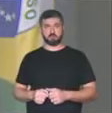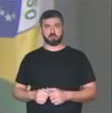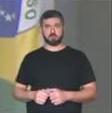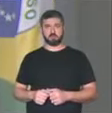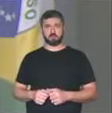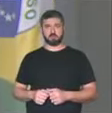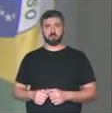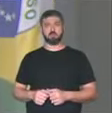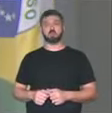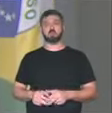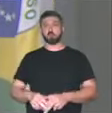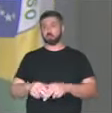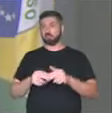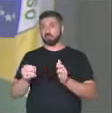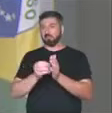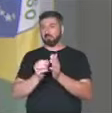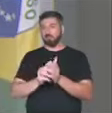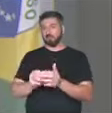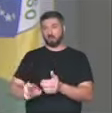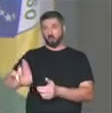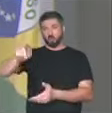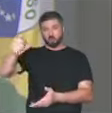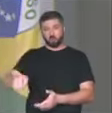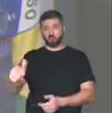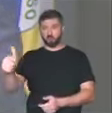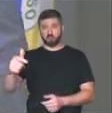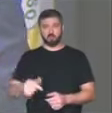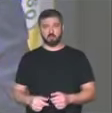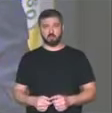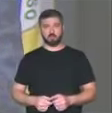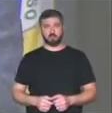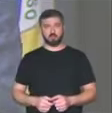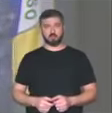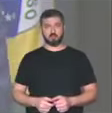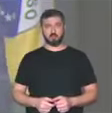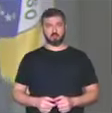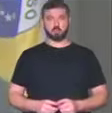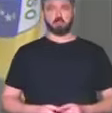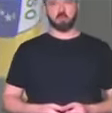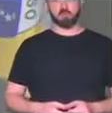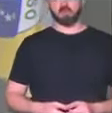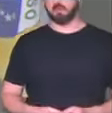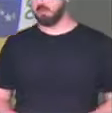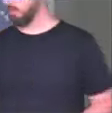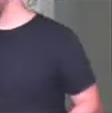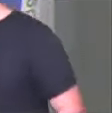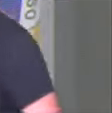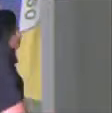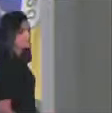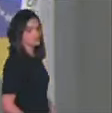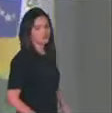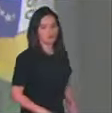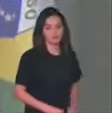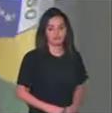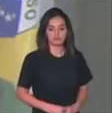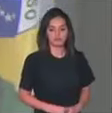portanto não há ausência de autoridade e nem deve ter mas não pode ter abuso de autoridade